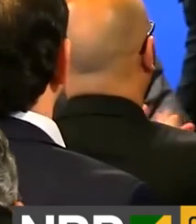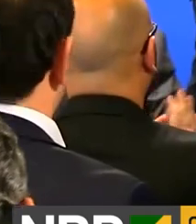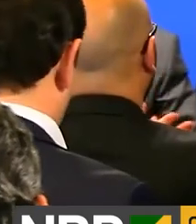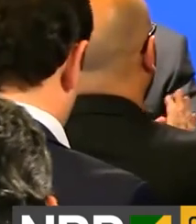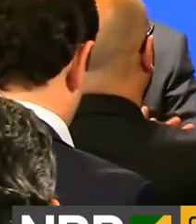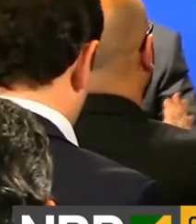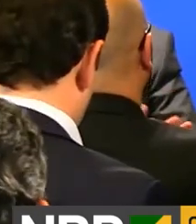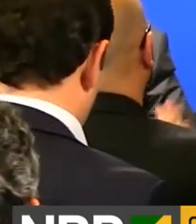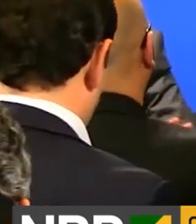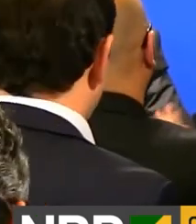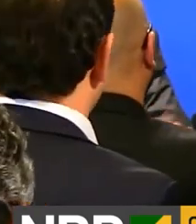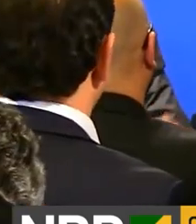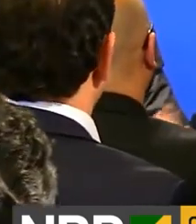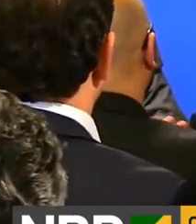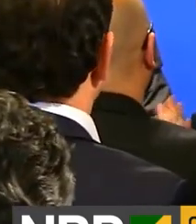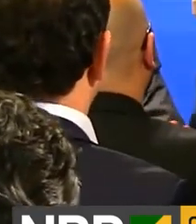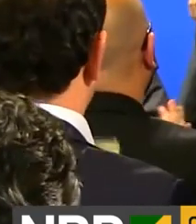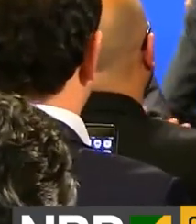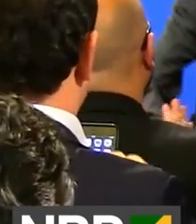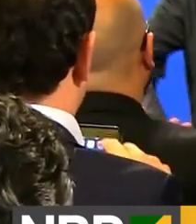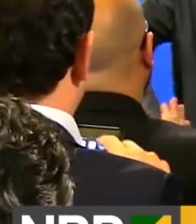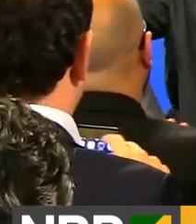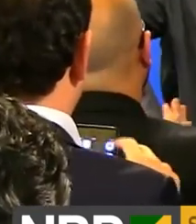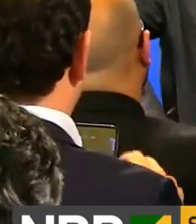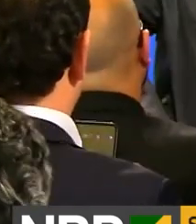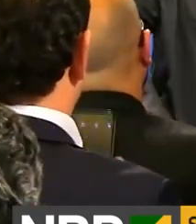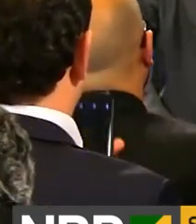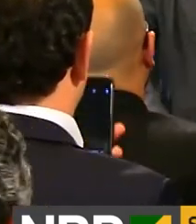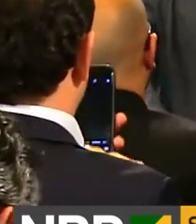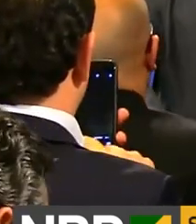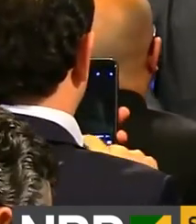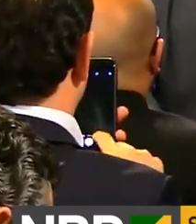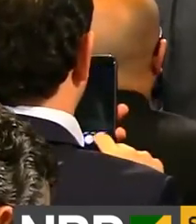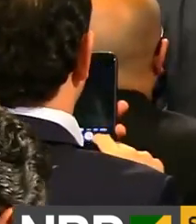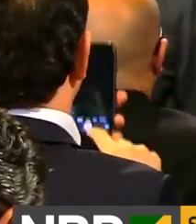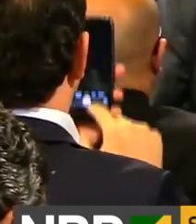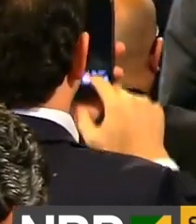Senhoras e senhores, está encerrada esta cerimônia. Uma boa tarde a todos.